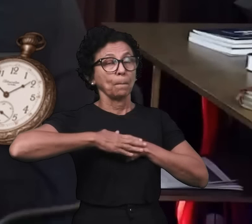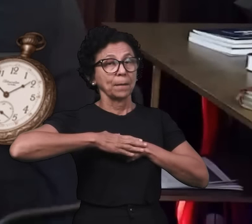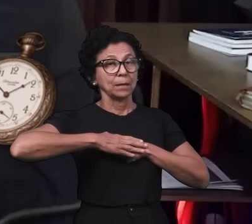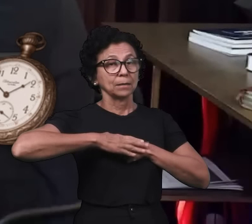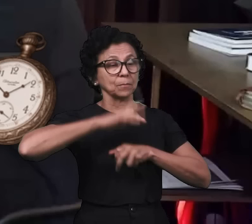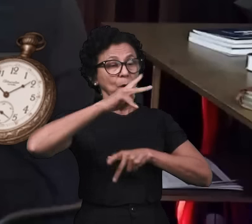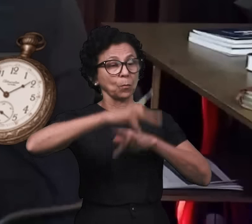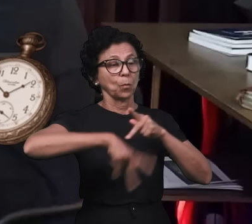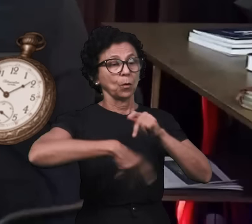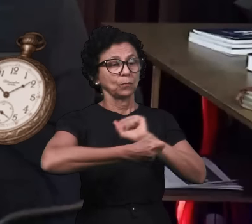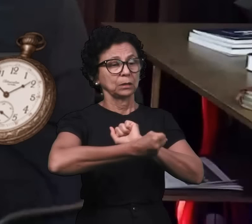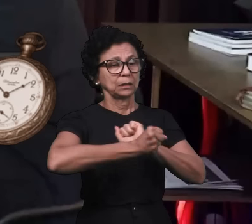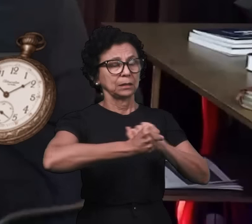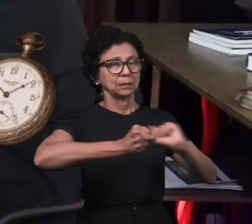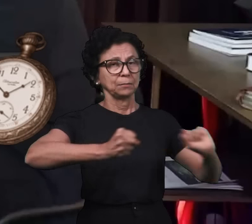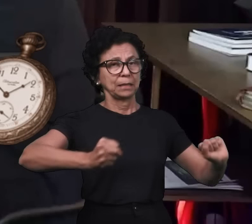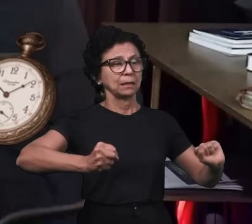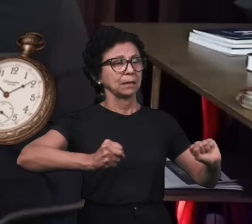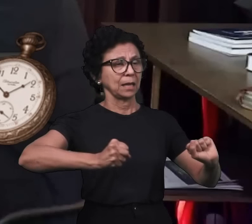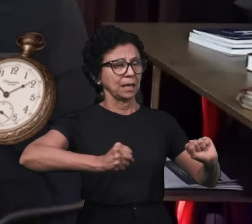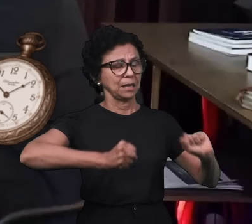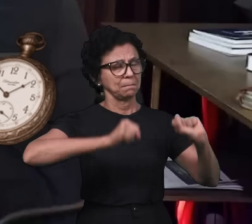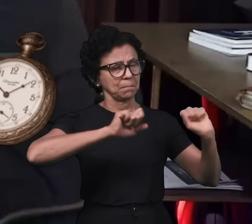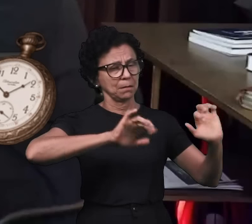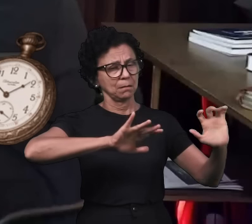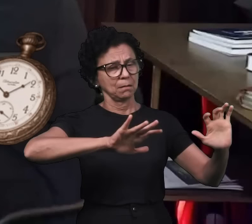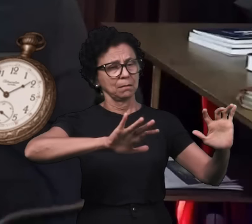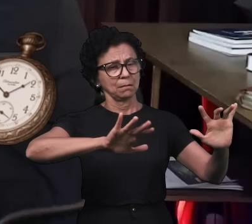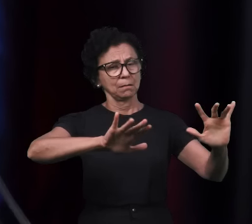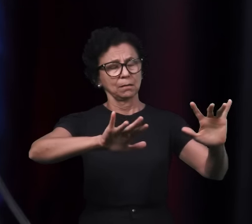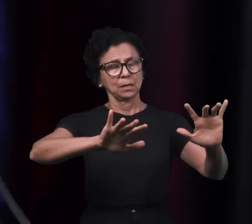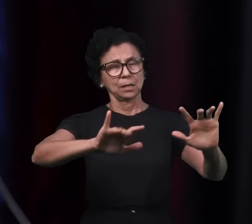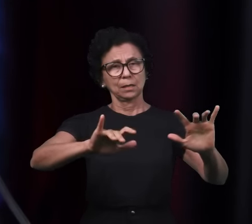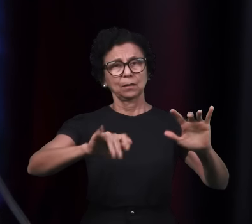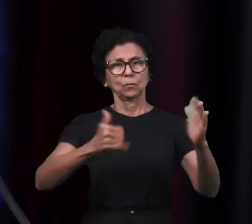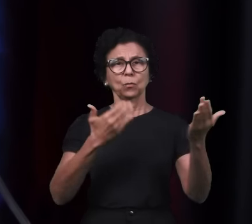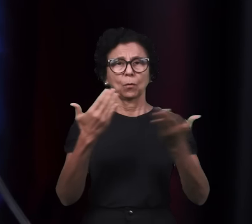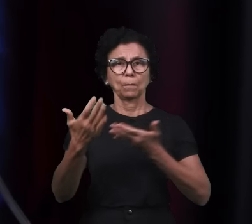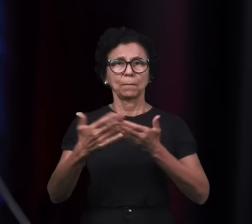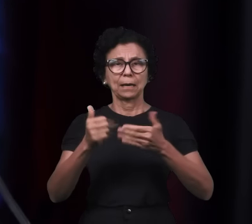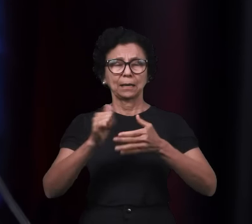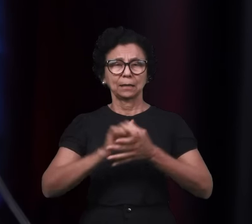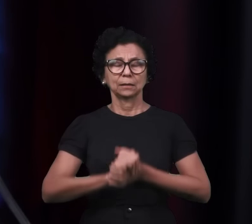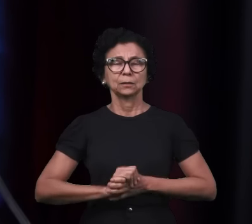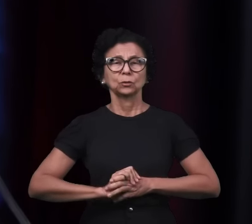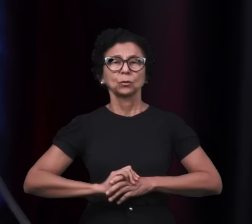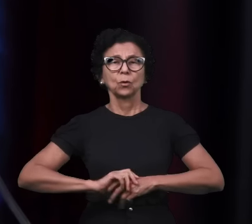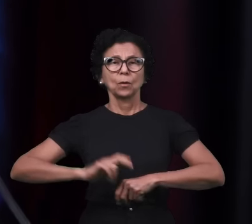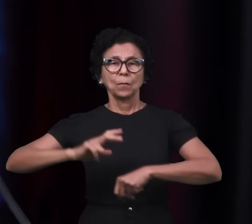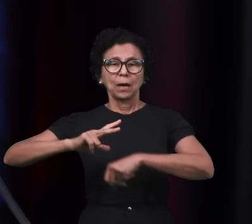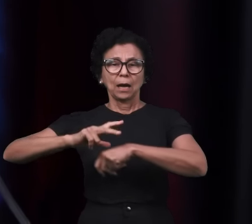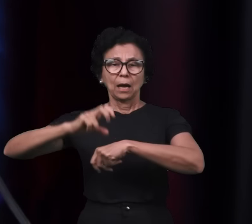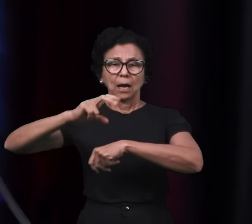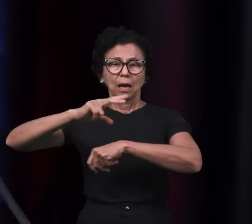não foi pelo chão, pela poeira, aqui o Senhor mostrando, foi como asas de águia, pela